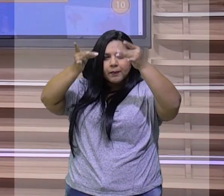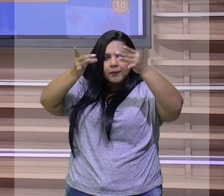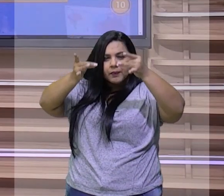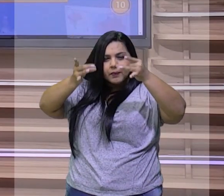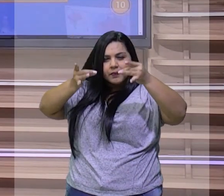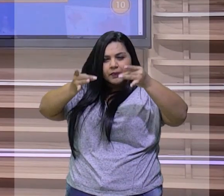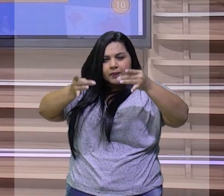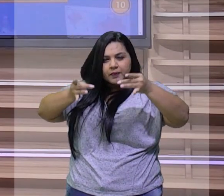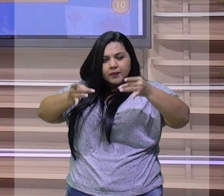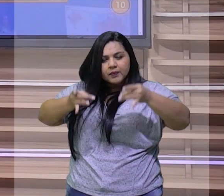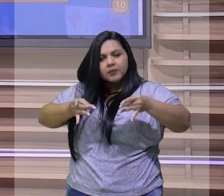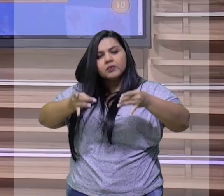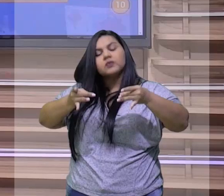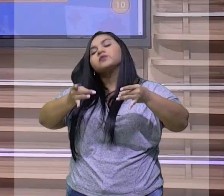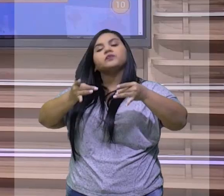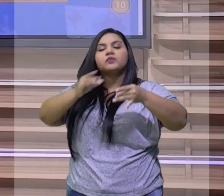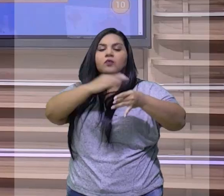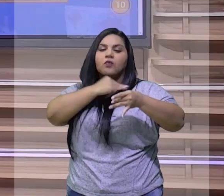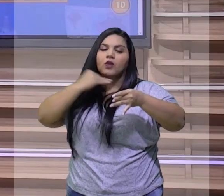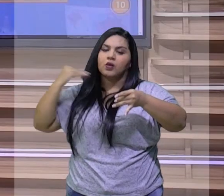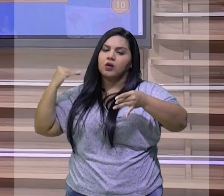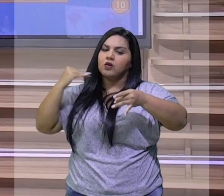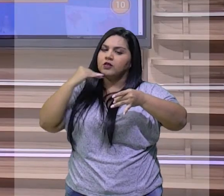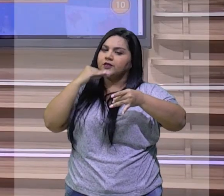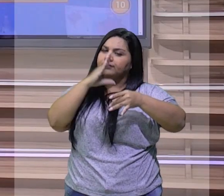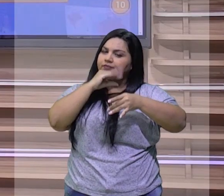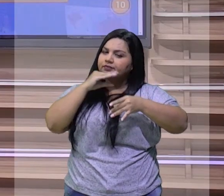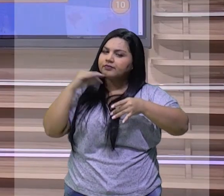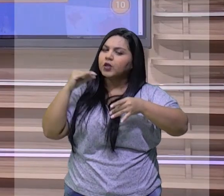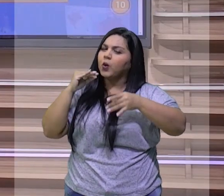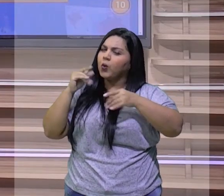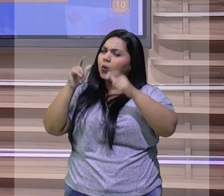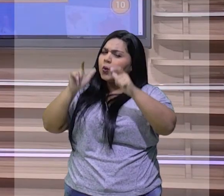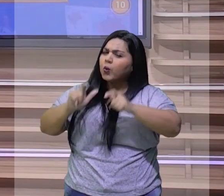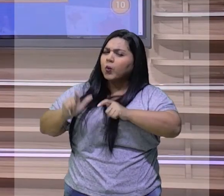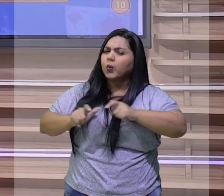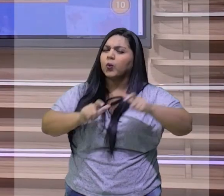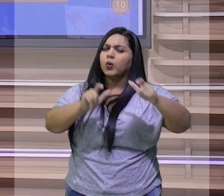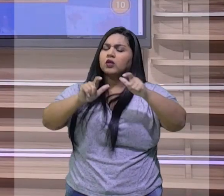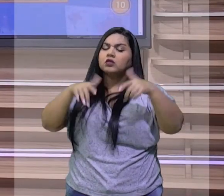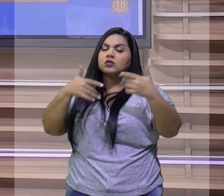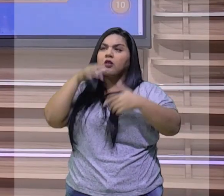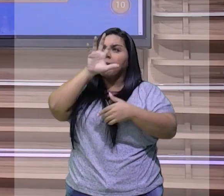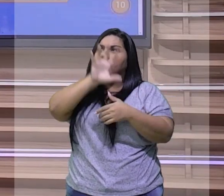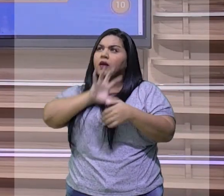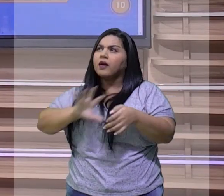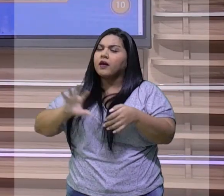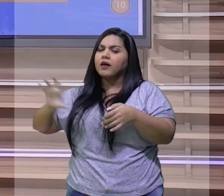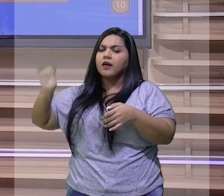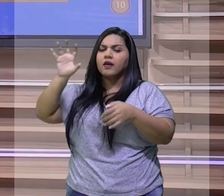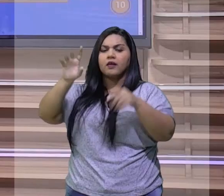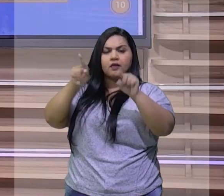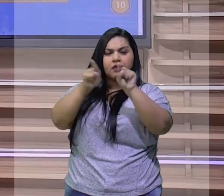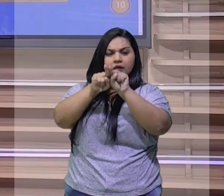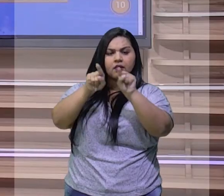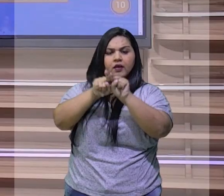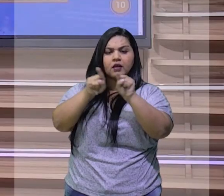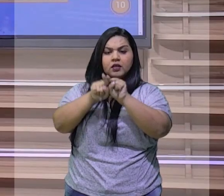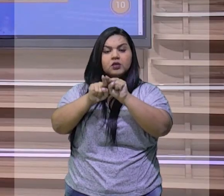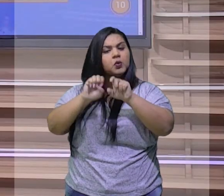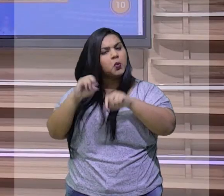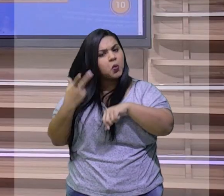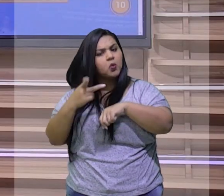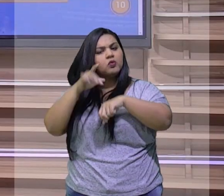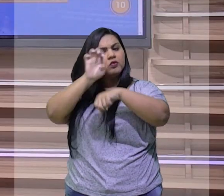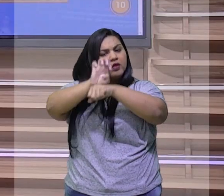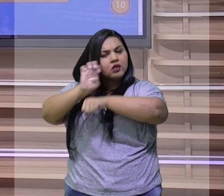de mortalidade infantil, onde que foi a maior incidência, né, ou por região, ou você pode colocar também ali por estado, né, que